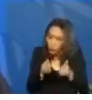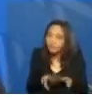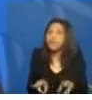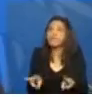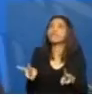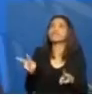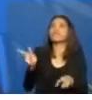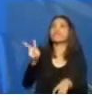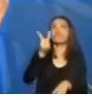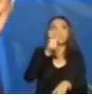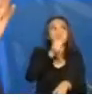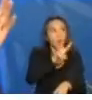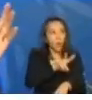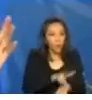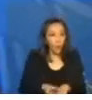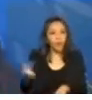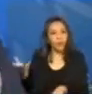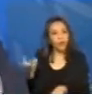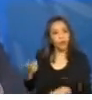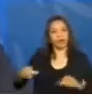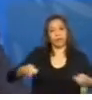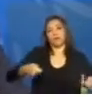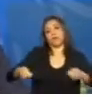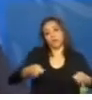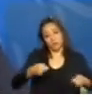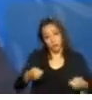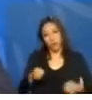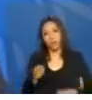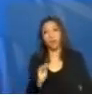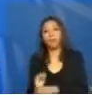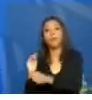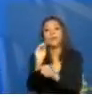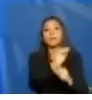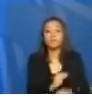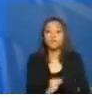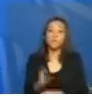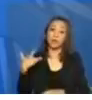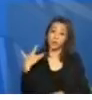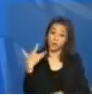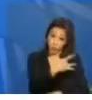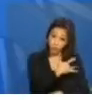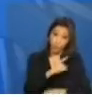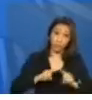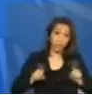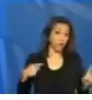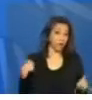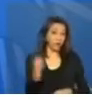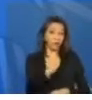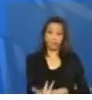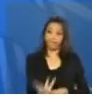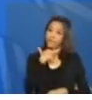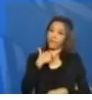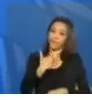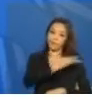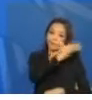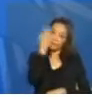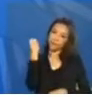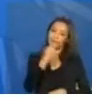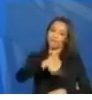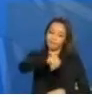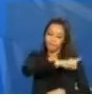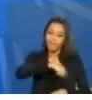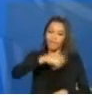haja o equilíbrio nas ações preventivas e de proteção à saúde, mas a gente não pode esquecer que as pessoas precisam